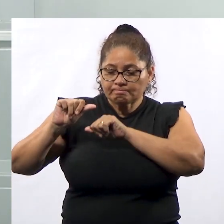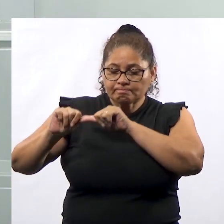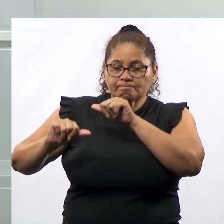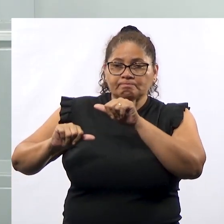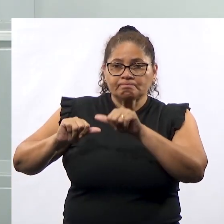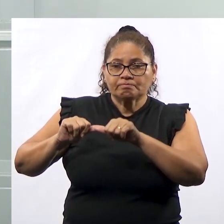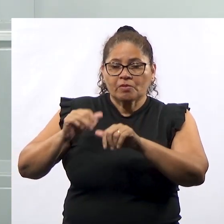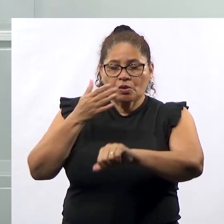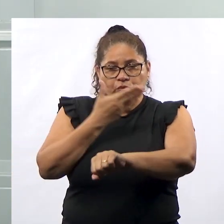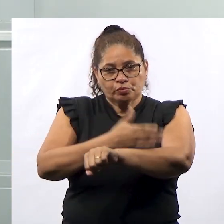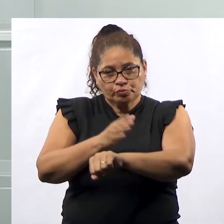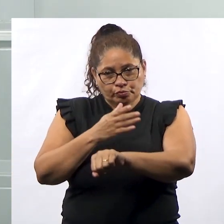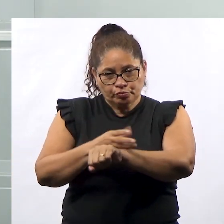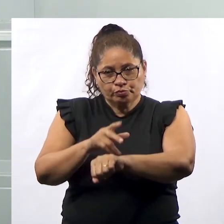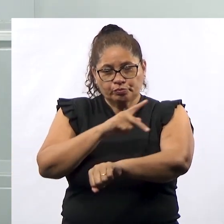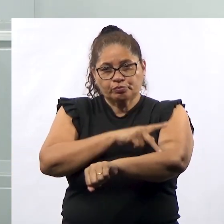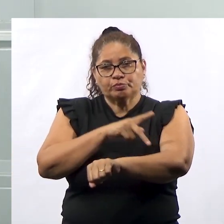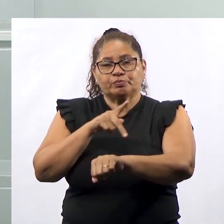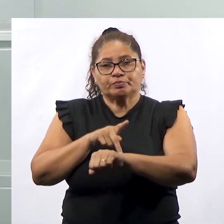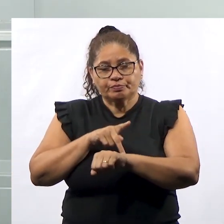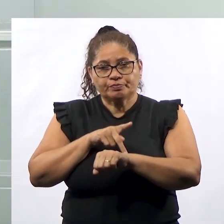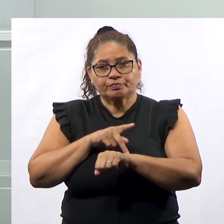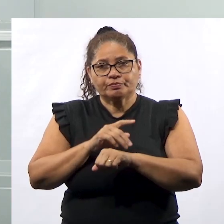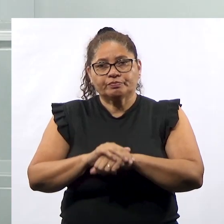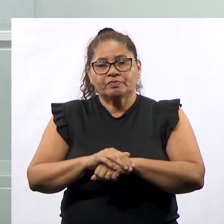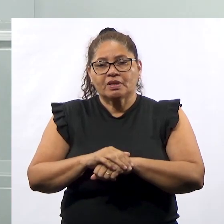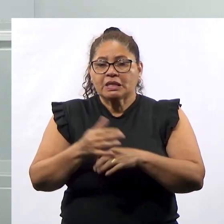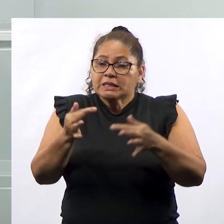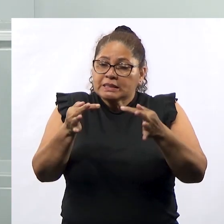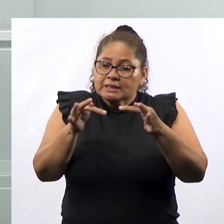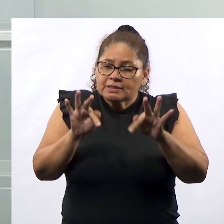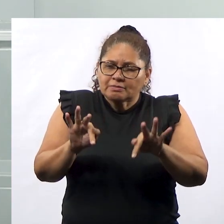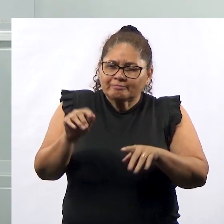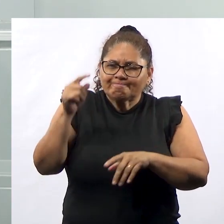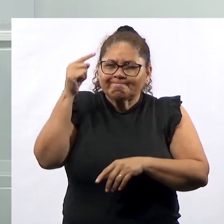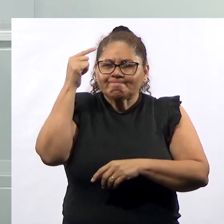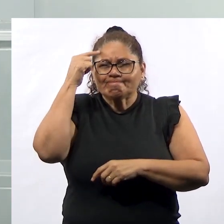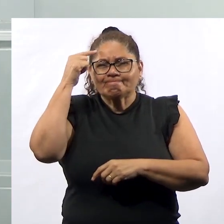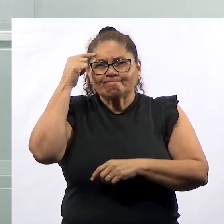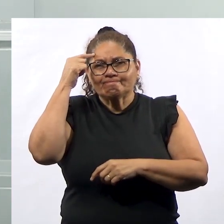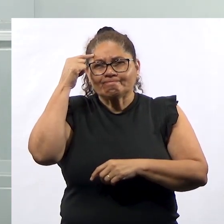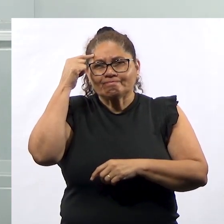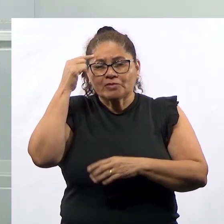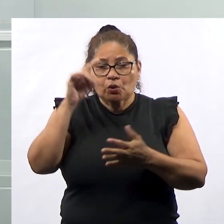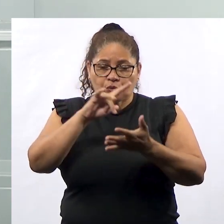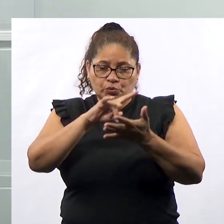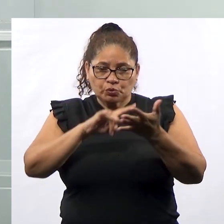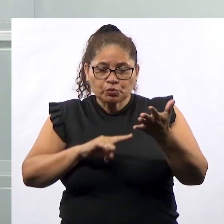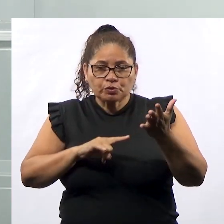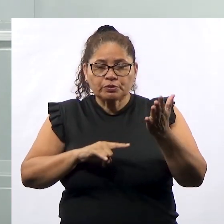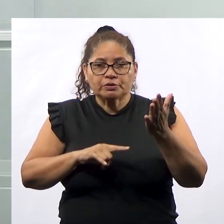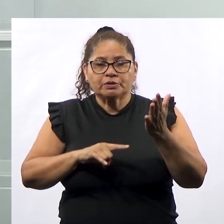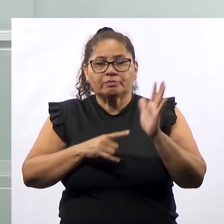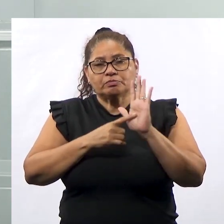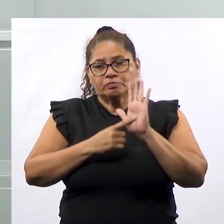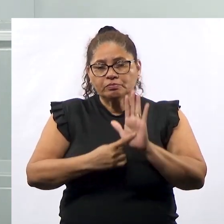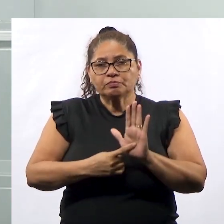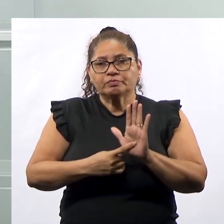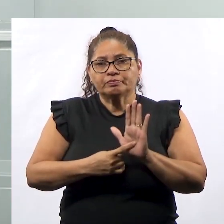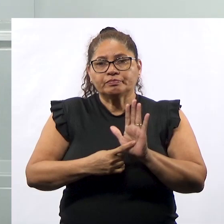a prática pedagógica, se ela simplesmente refletir aquilo que os documentos oficiais